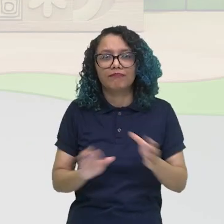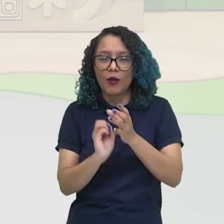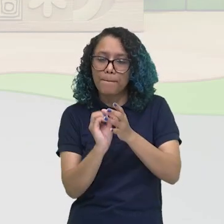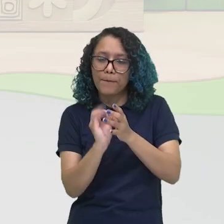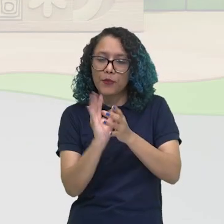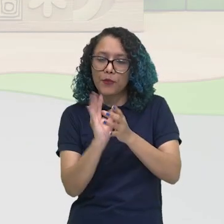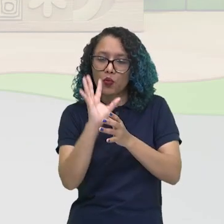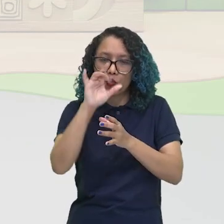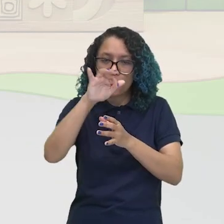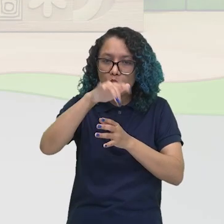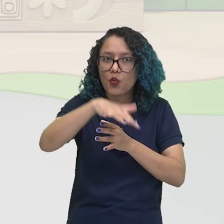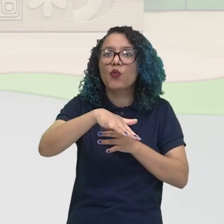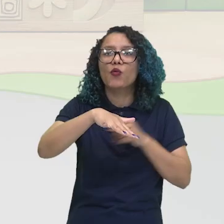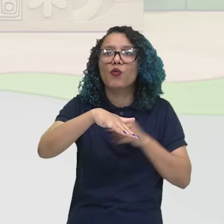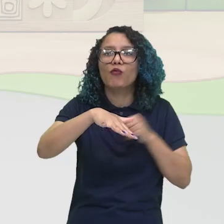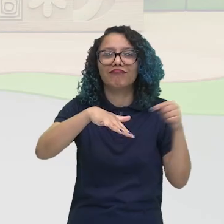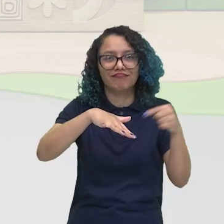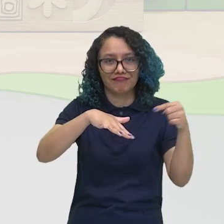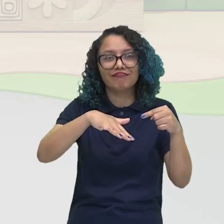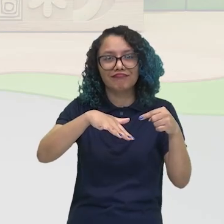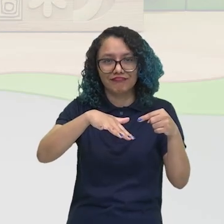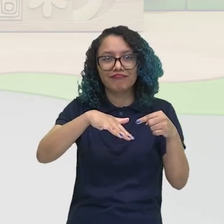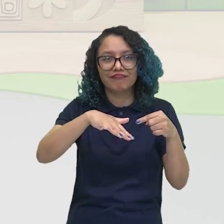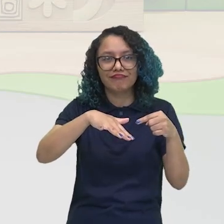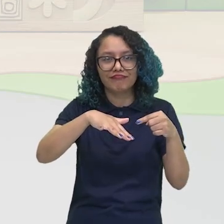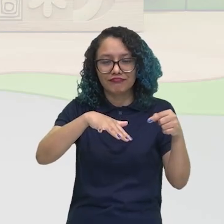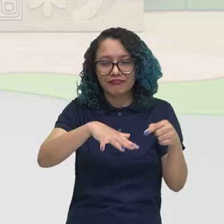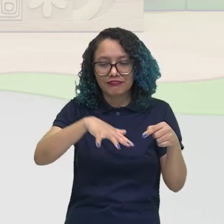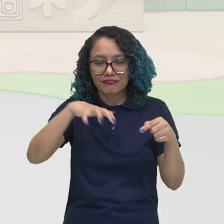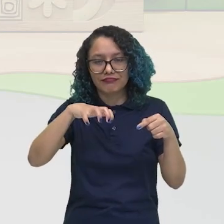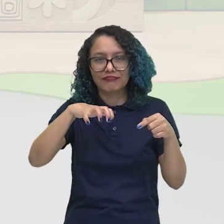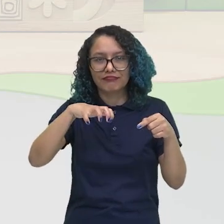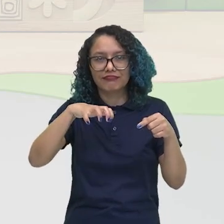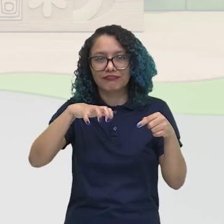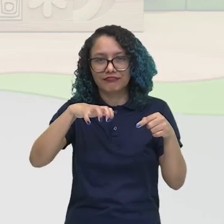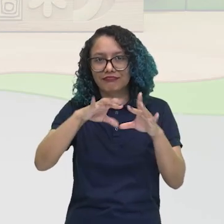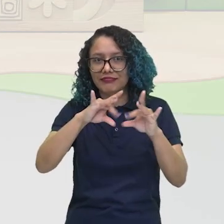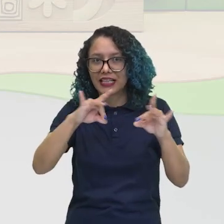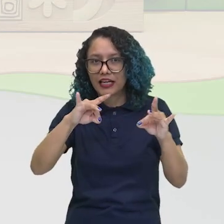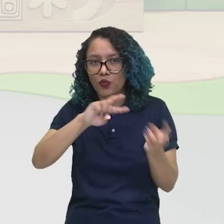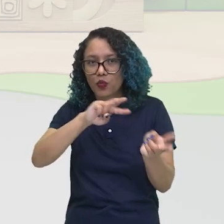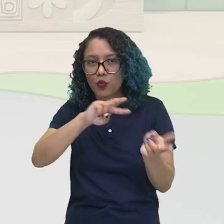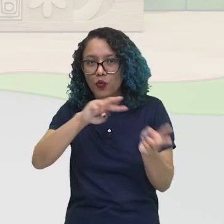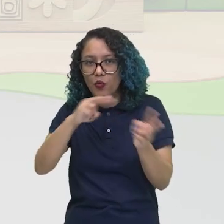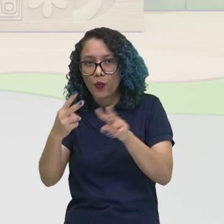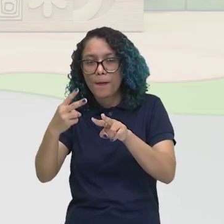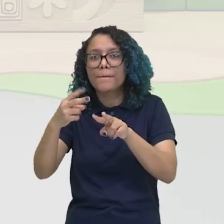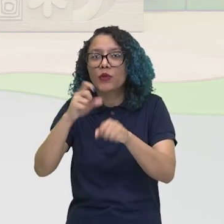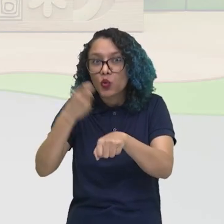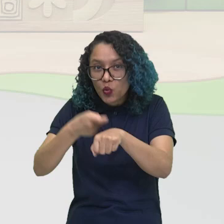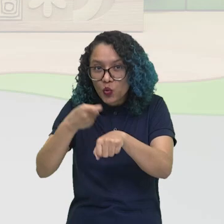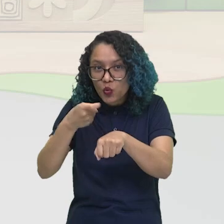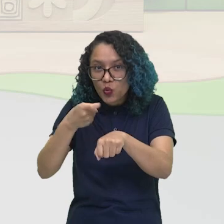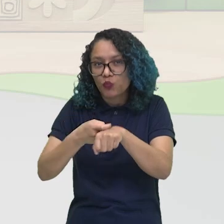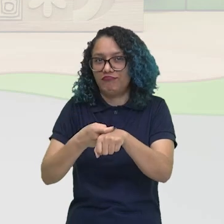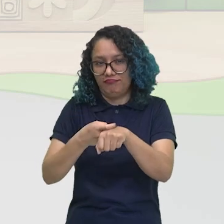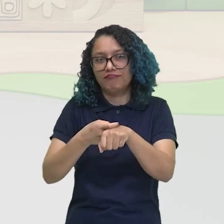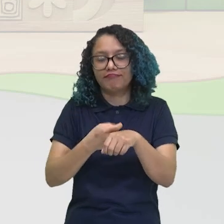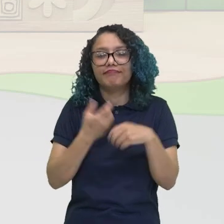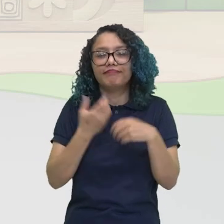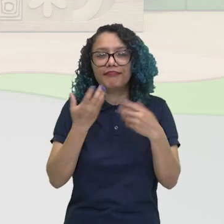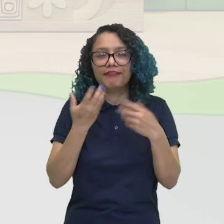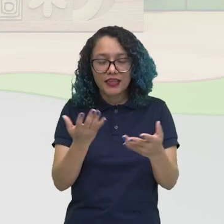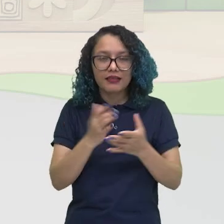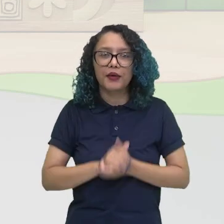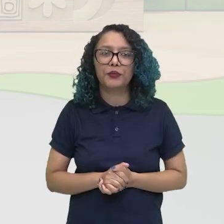né? Quando há o surgimento ali de uma fenda, certo? Então, as rochas ígneas, elas